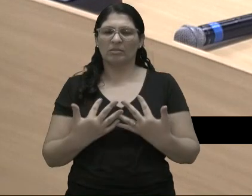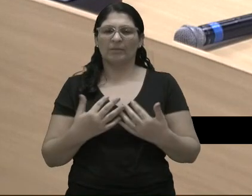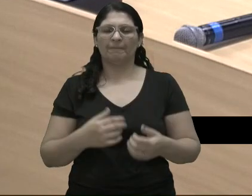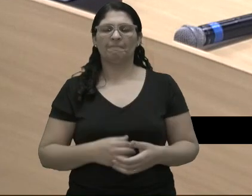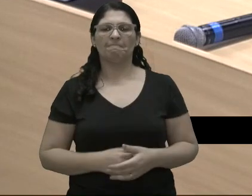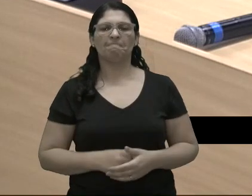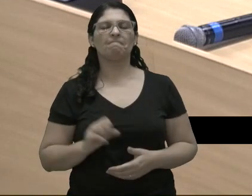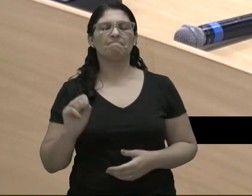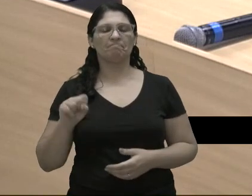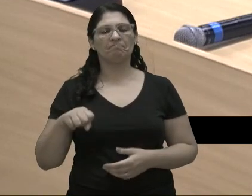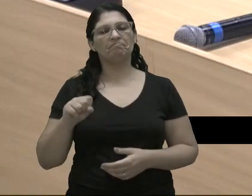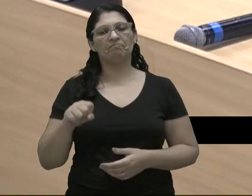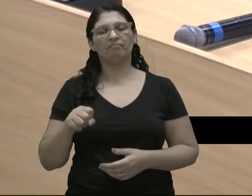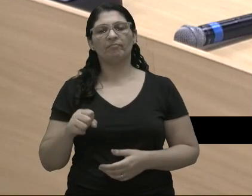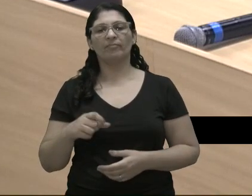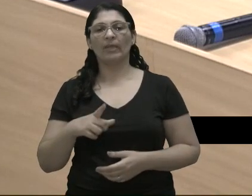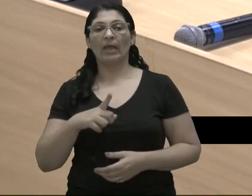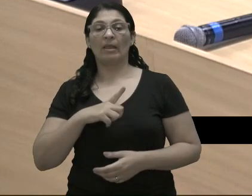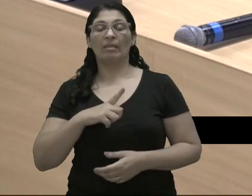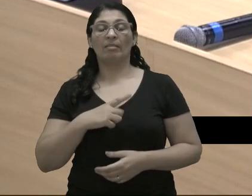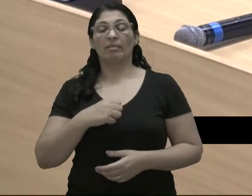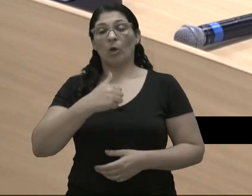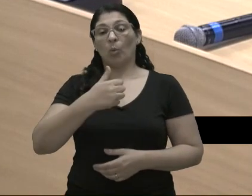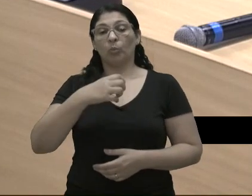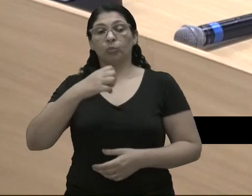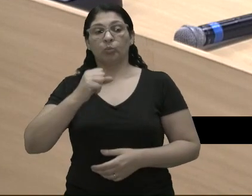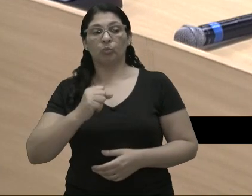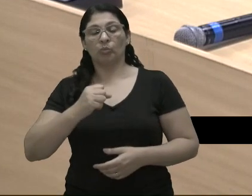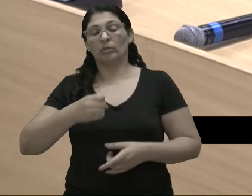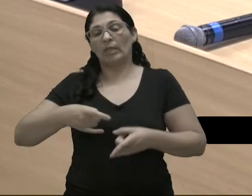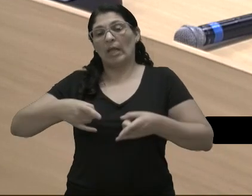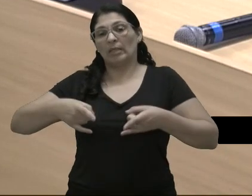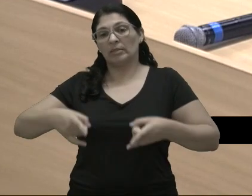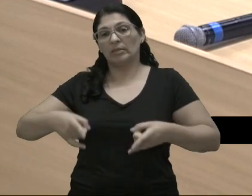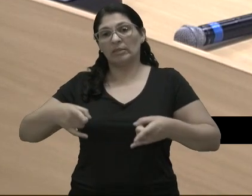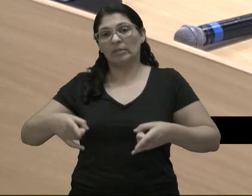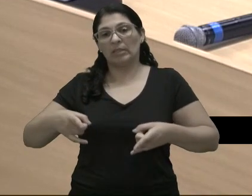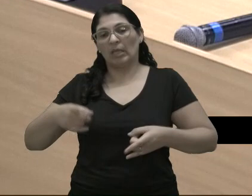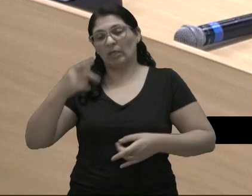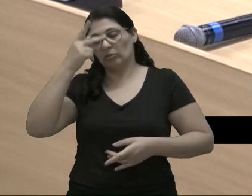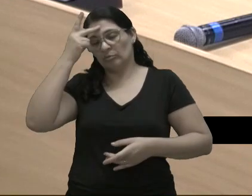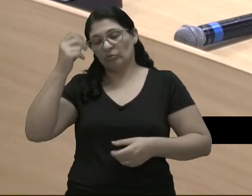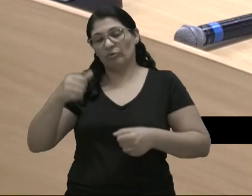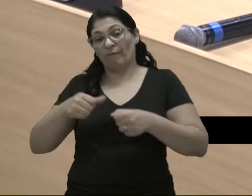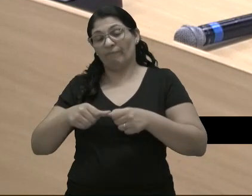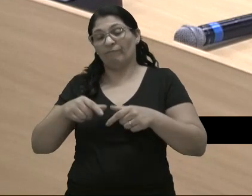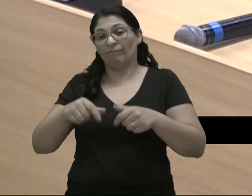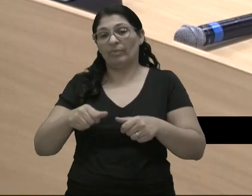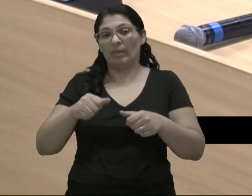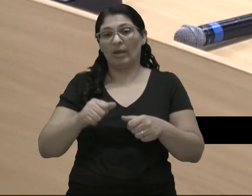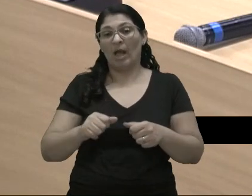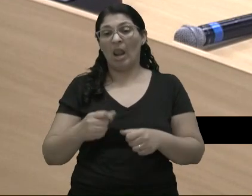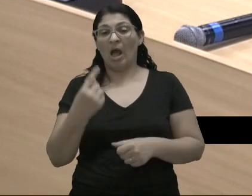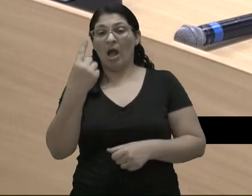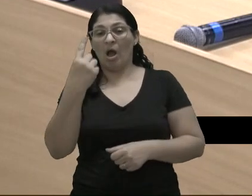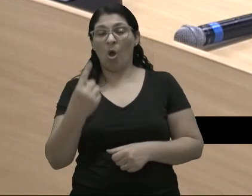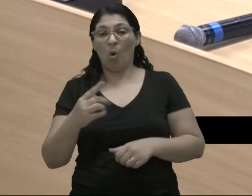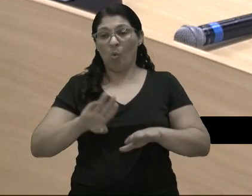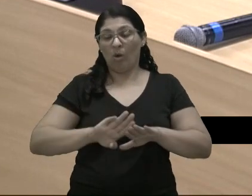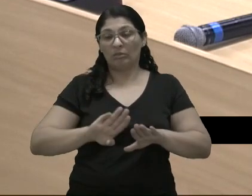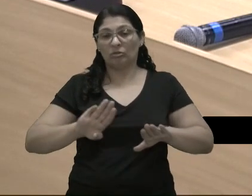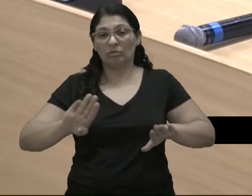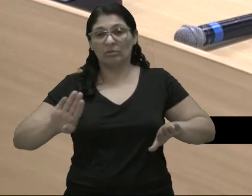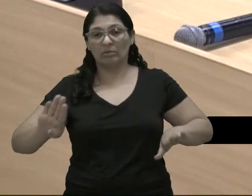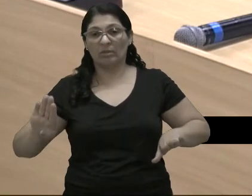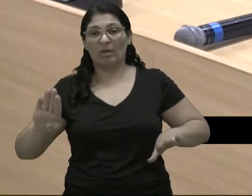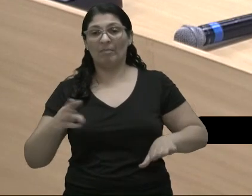Sim. Eu tenho 10 leitos de internação, 1 isolamento, 3 infantil